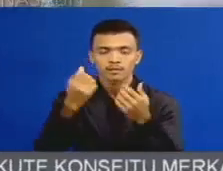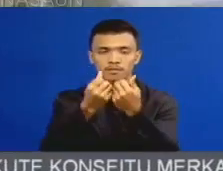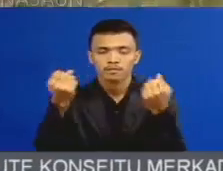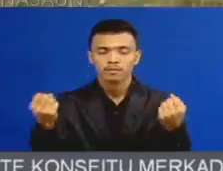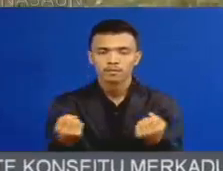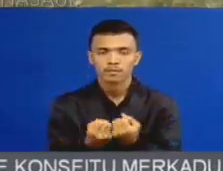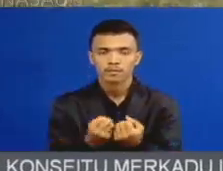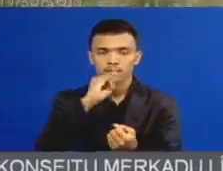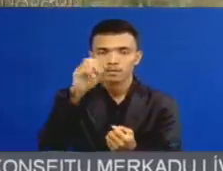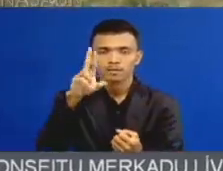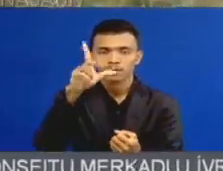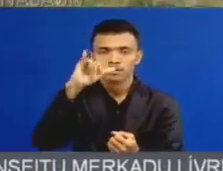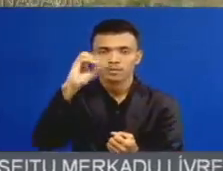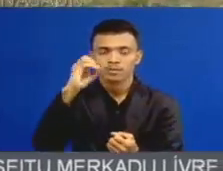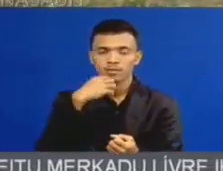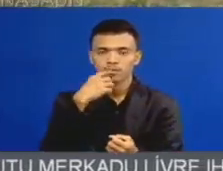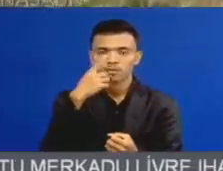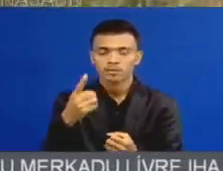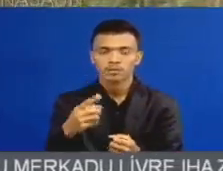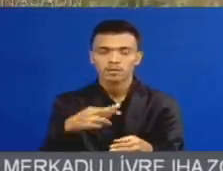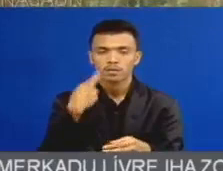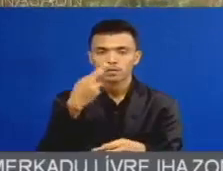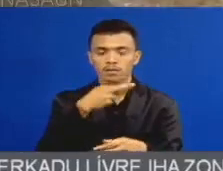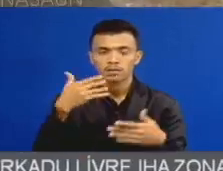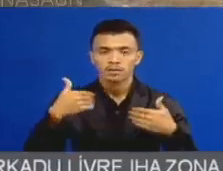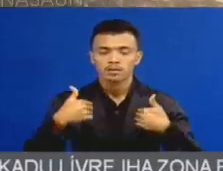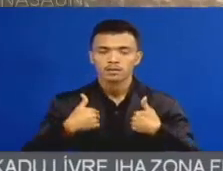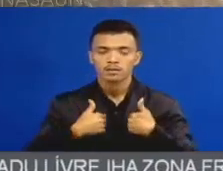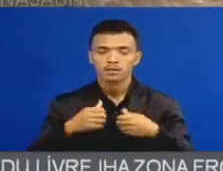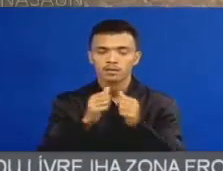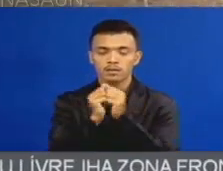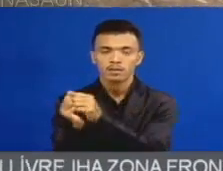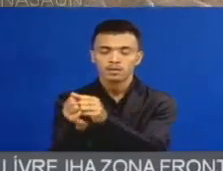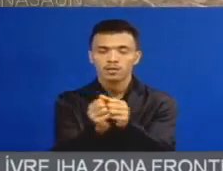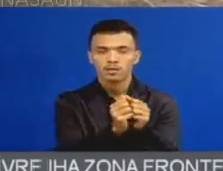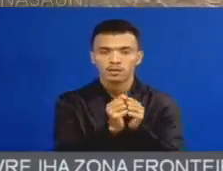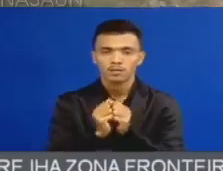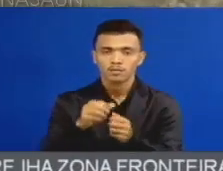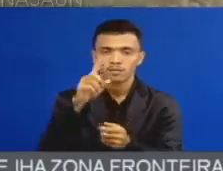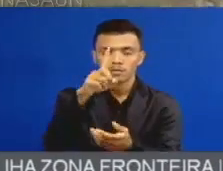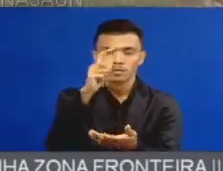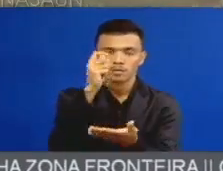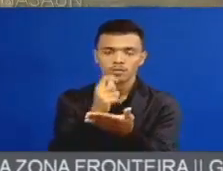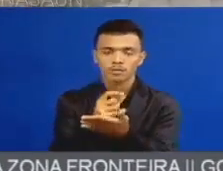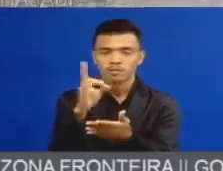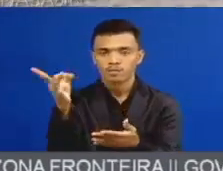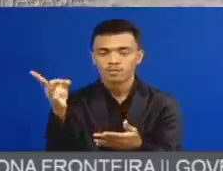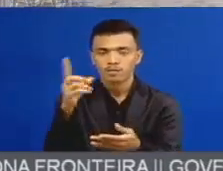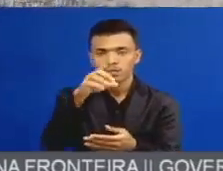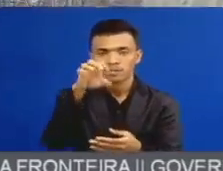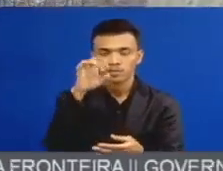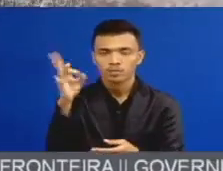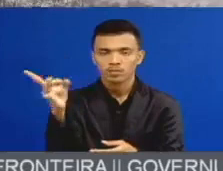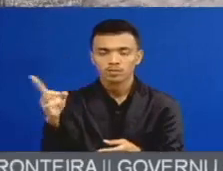Raimate, Júlio Gonçalves Hateten, antes de natar iha área sarrehe, hamutuk hectares atus hitu walunulu resin, mai